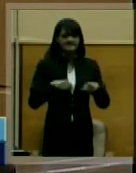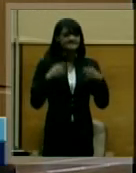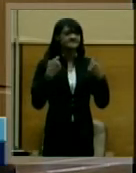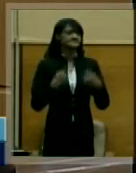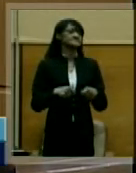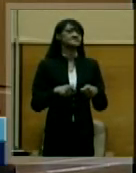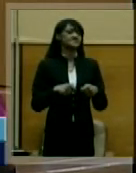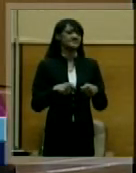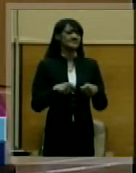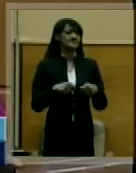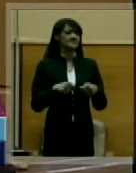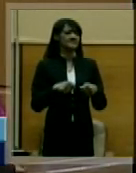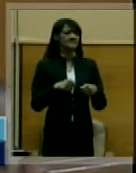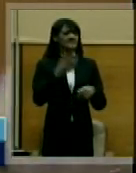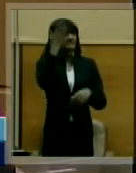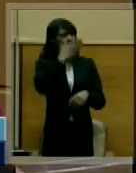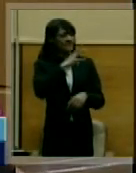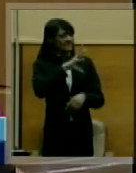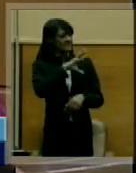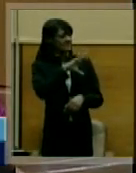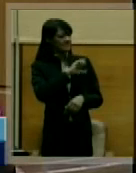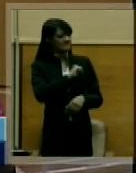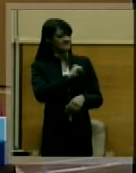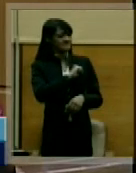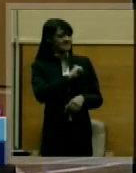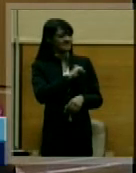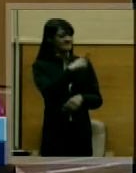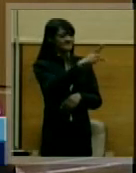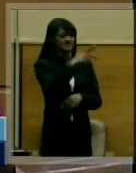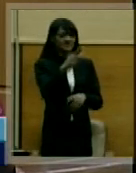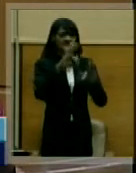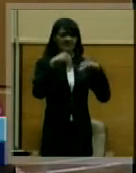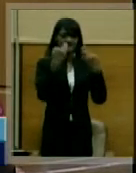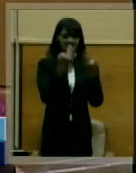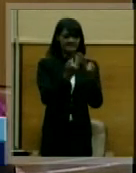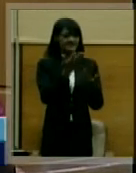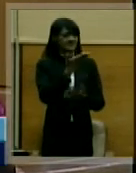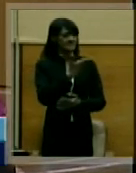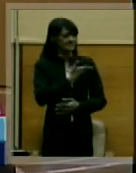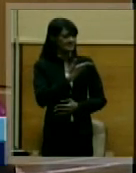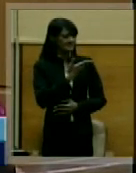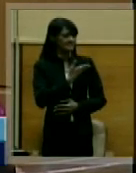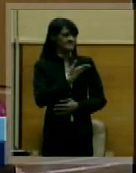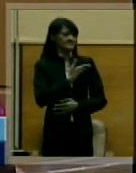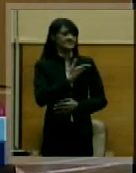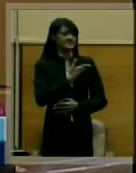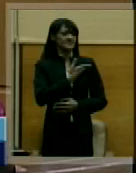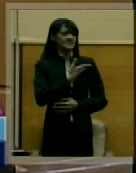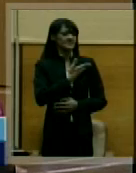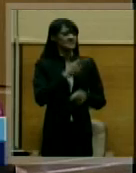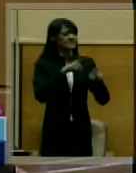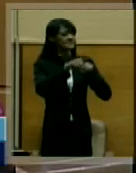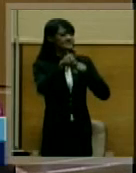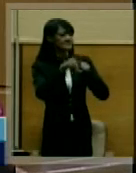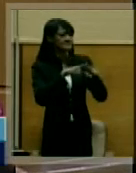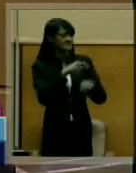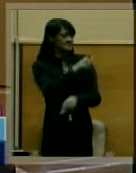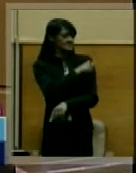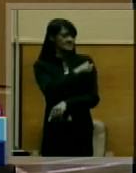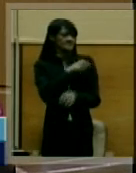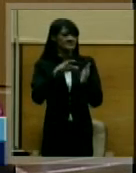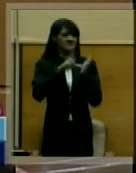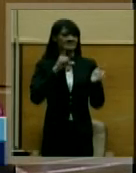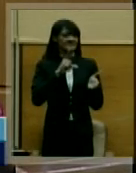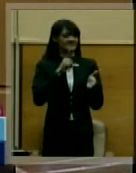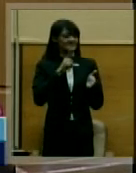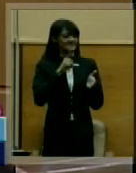de lições de amor de seus pais, de seus amigos, de seus irmãos, de seus amores, que nunca enxergaram em vocês